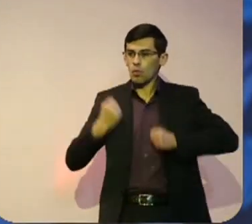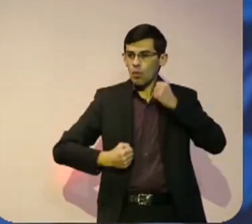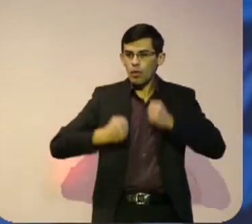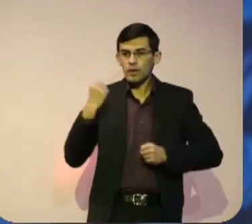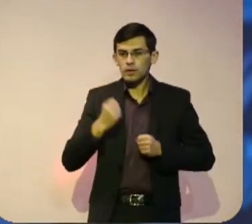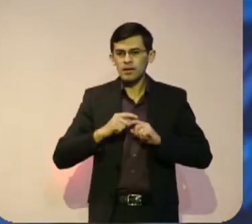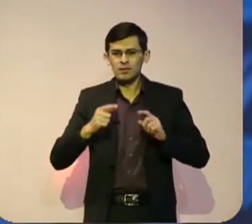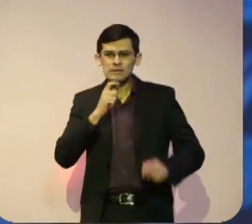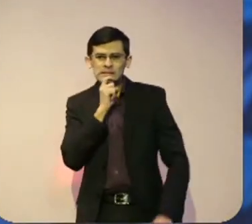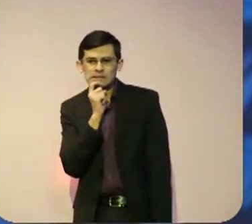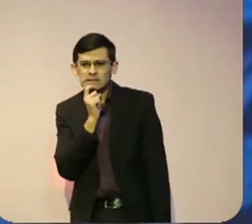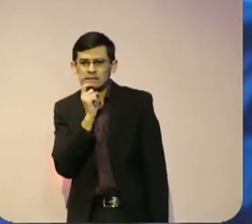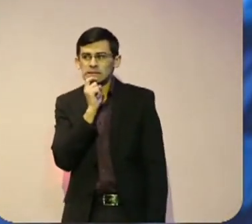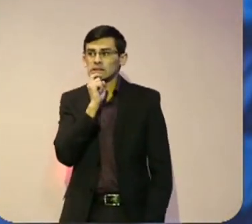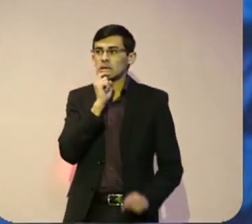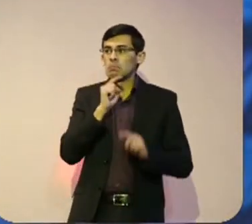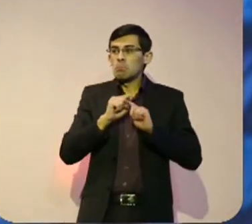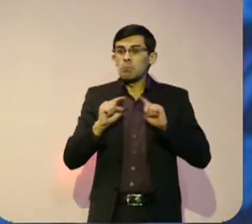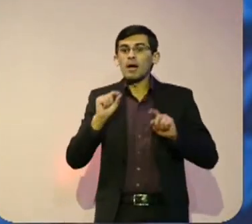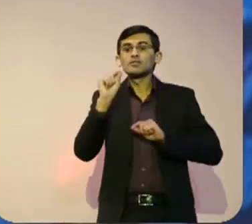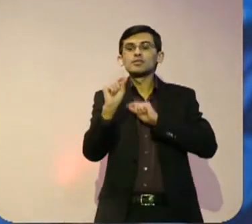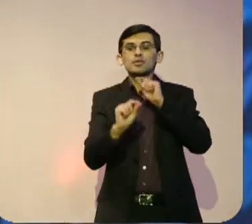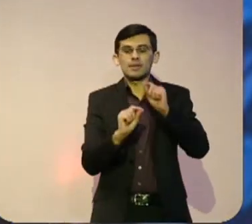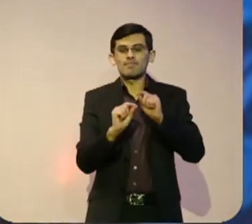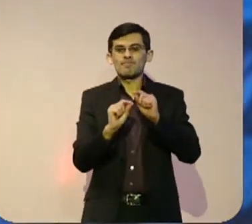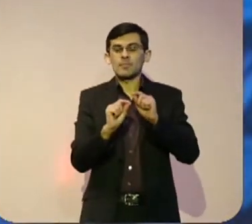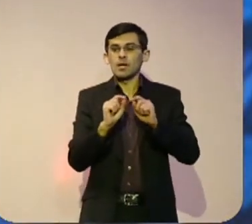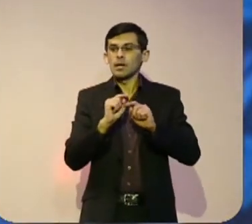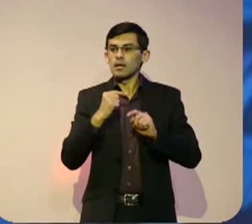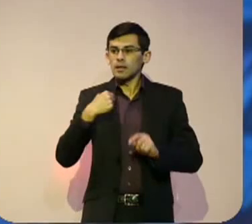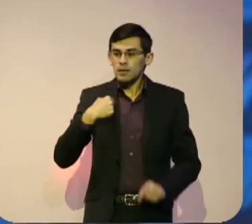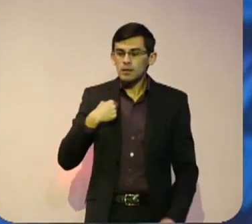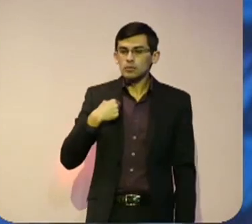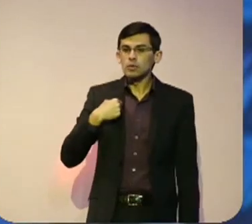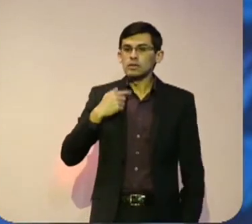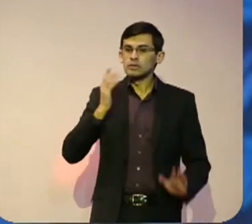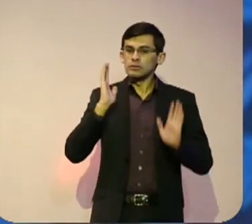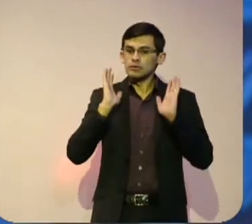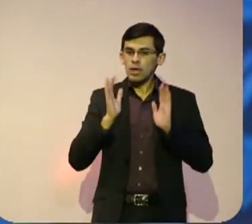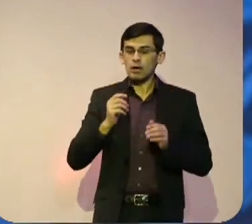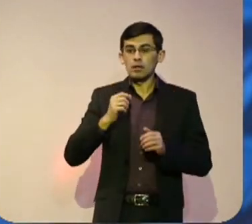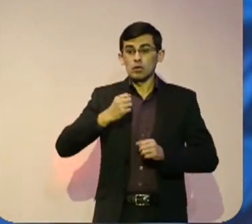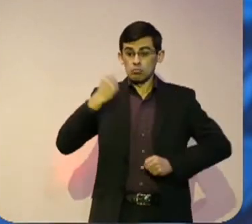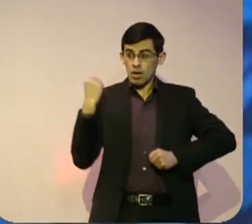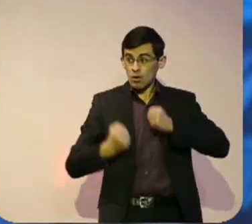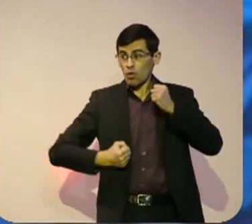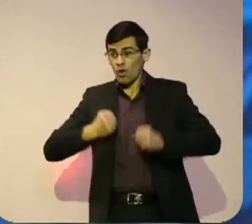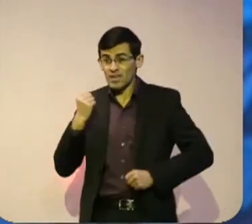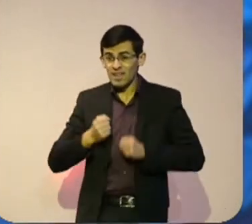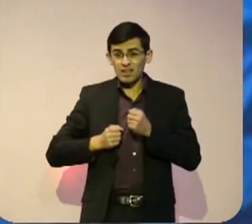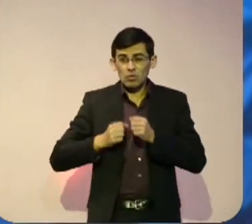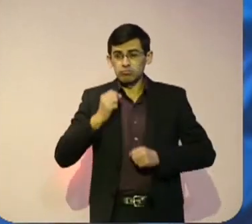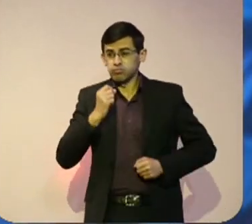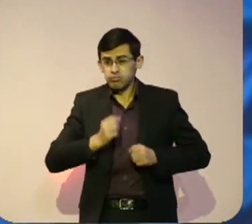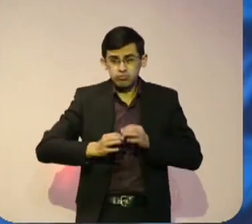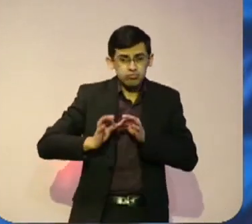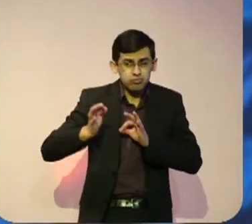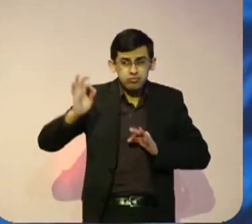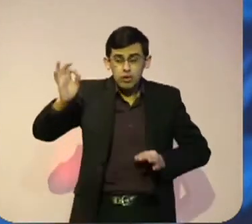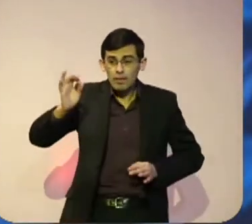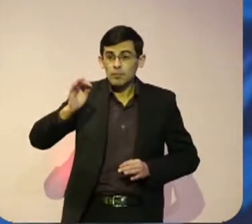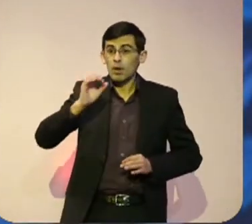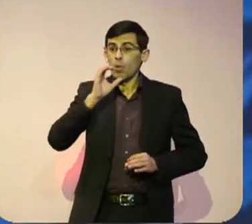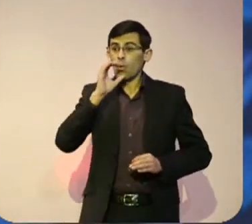aí, com frio e tudo mais, estou meio devagar, né? Mas no meio de uma corrida de longa distância, o corredor